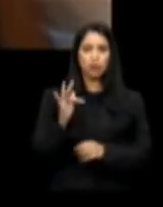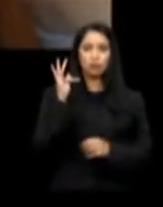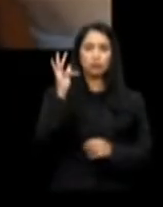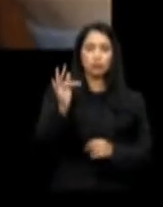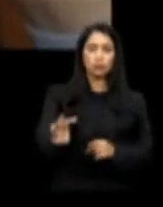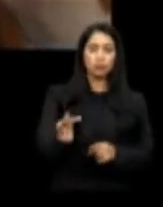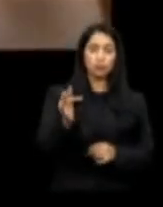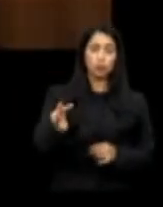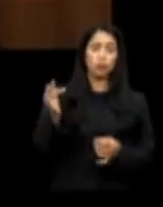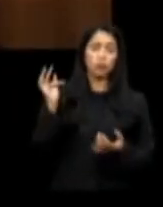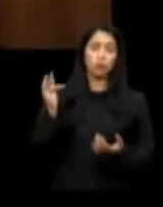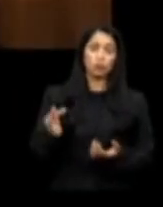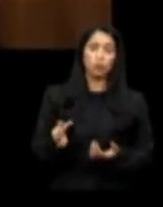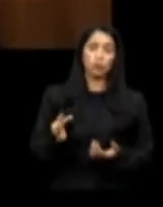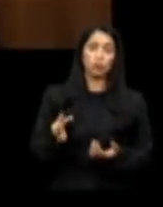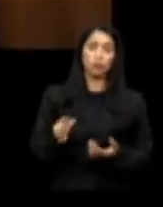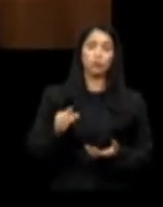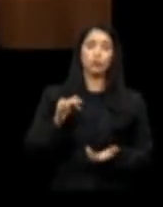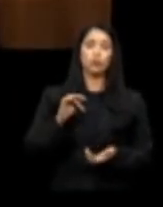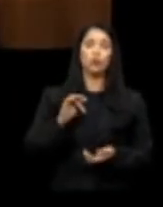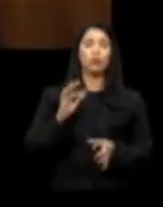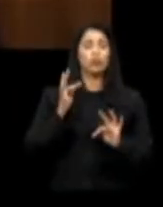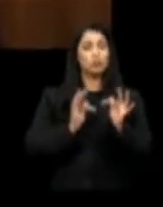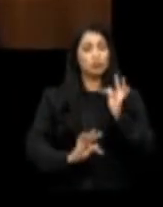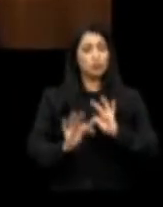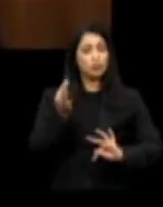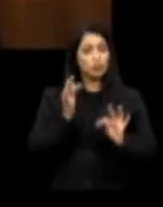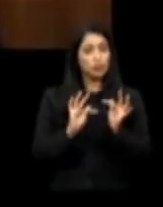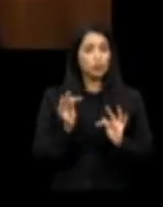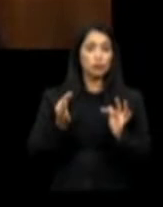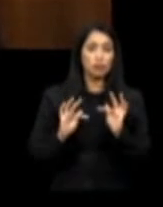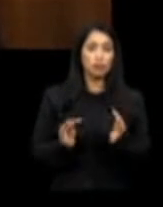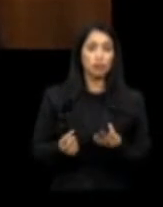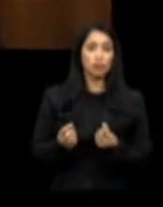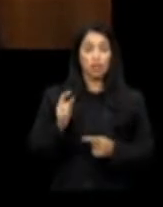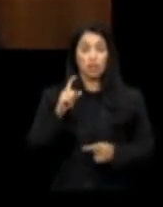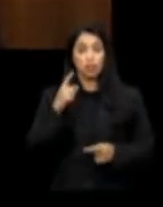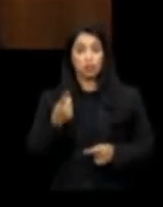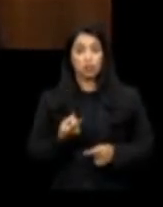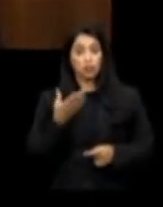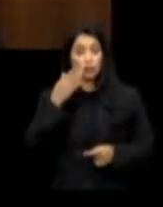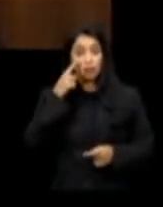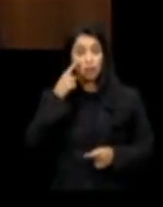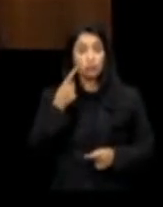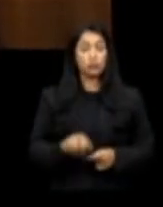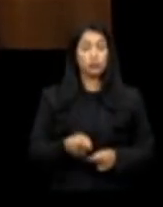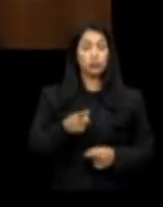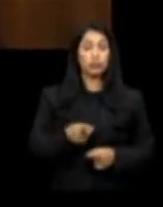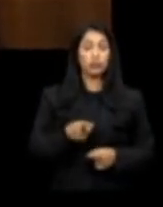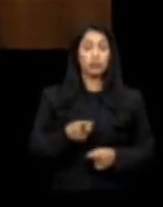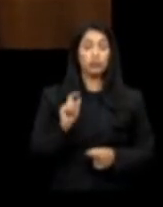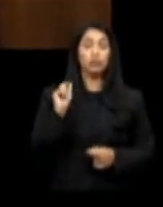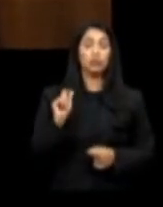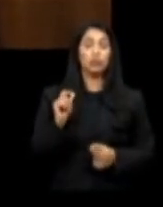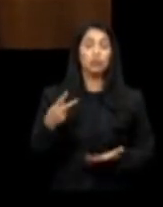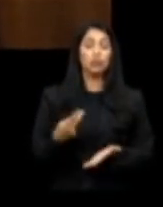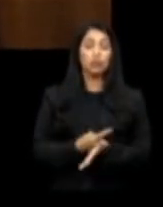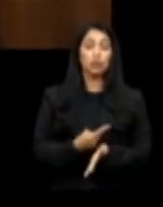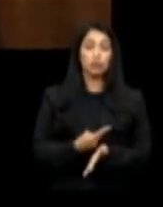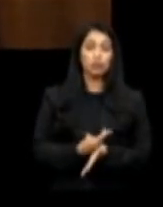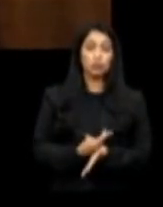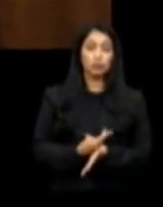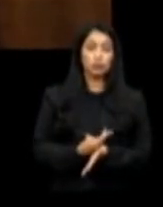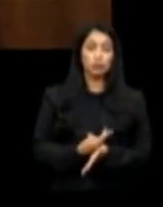É justamente essa reconfiguração que possibilita a afirmação do direito